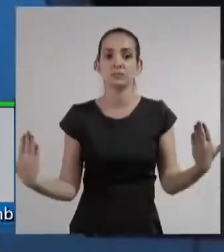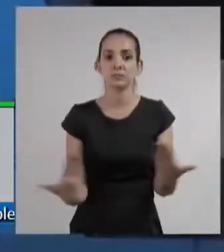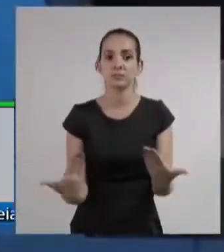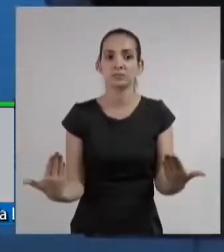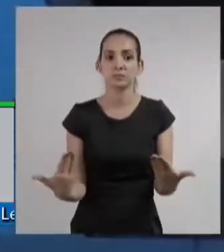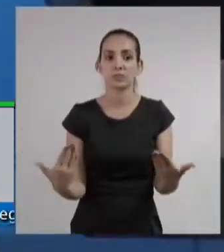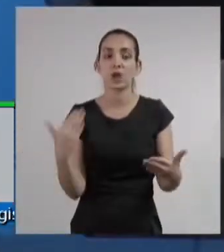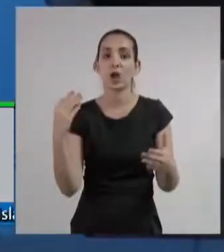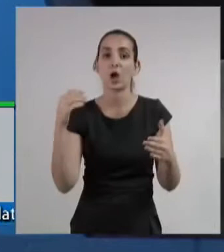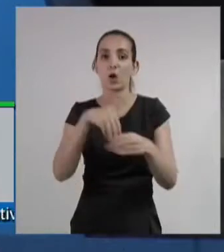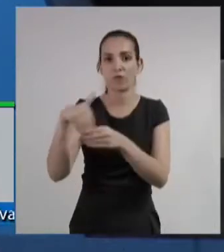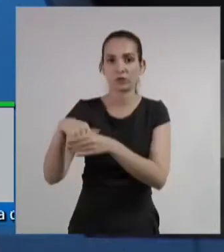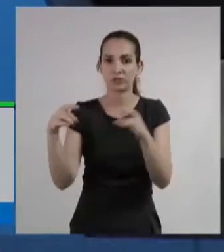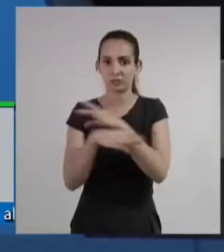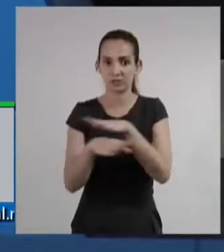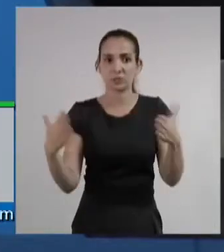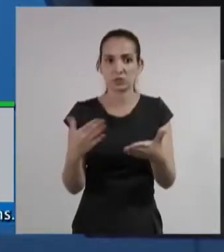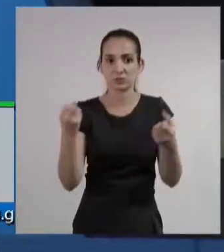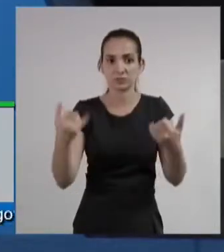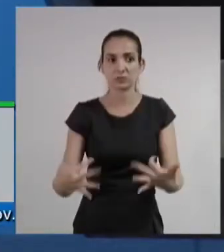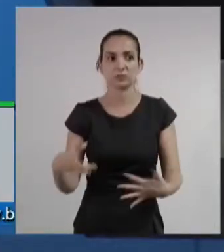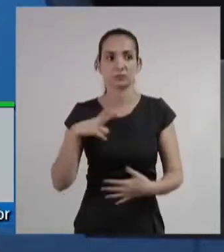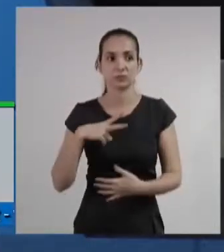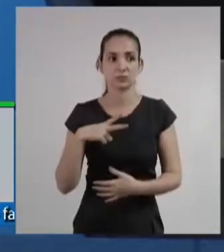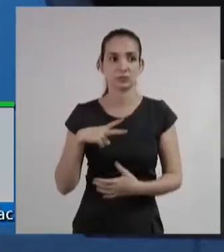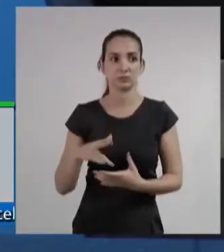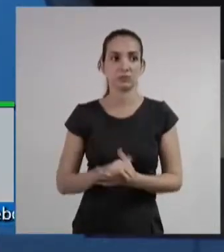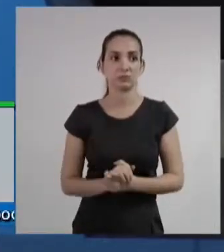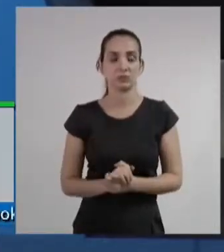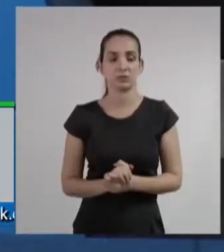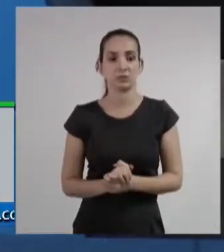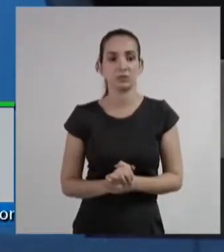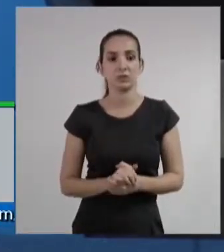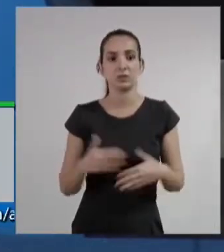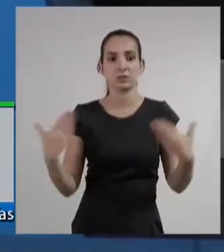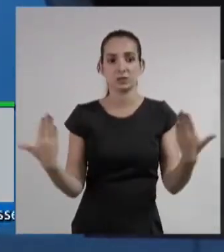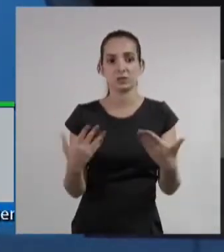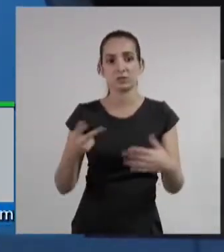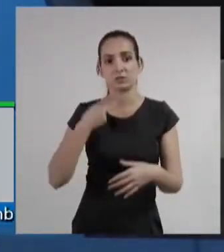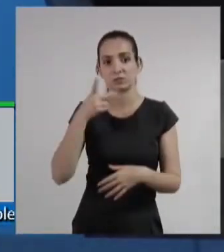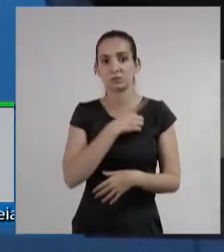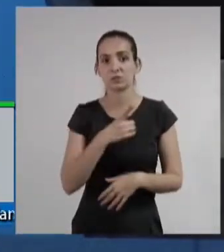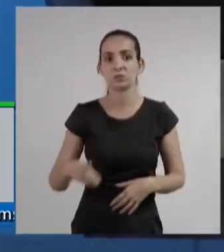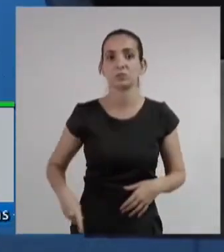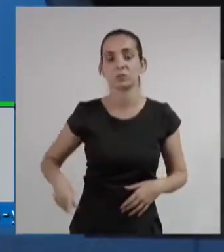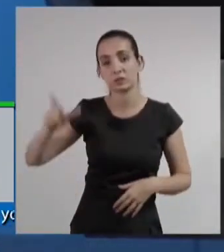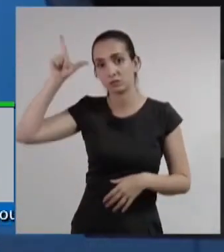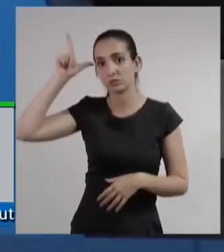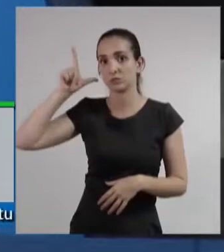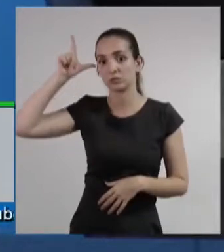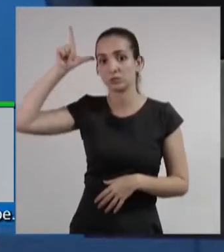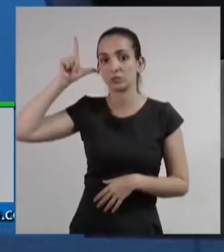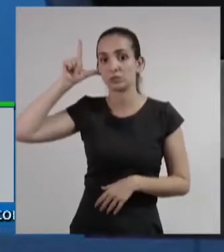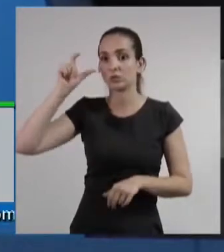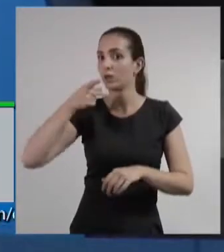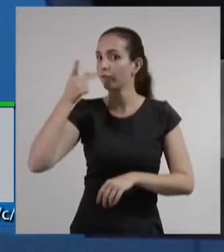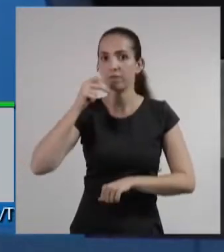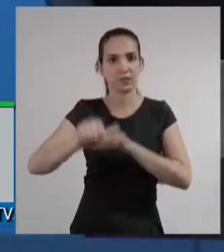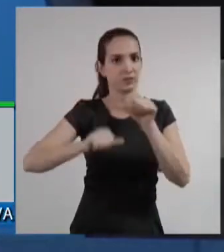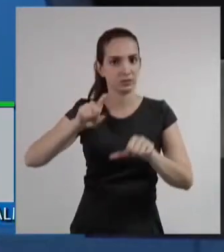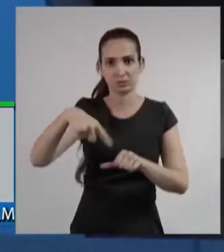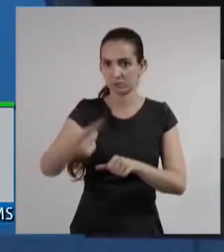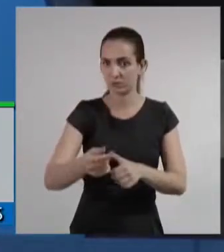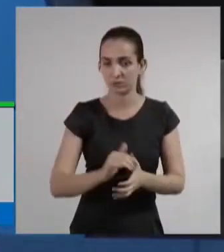Passemos, encerrada a ordem do dia, passemos às explicações pessoais. Com a palavra, Sua Excelência, deputado Lídio Lopes. Transferido.